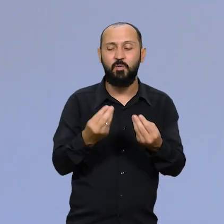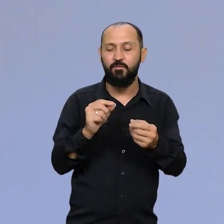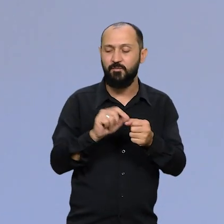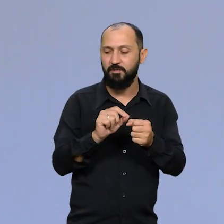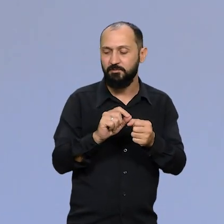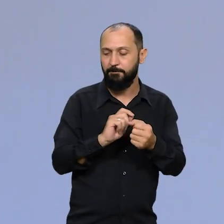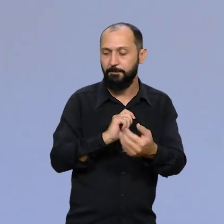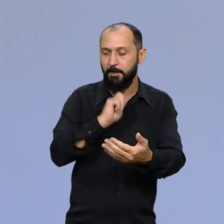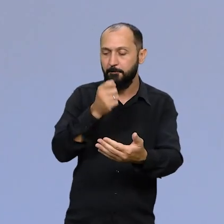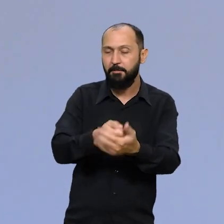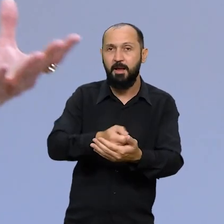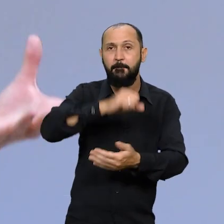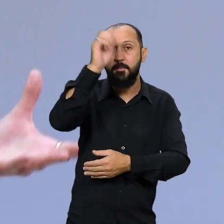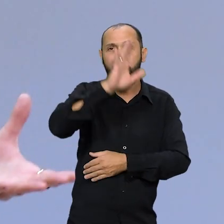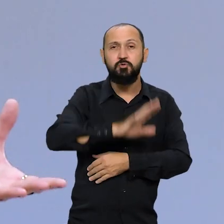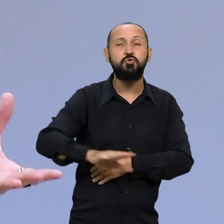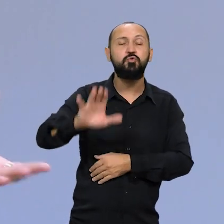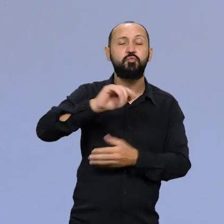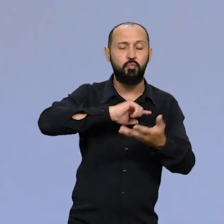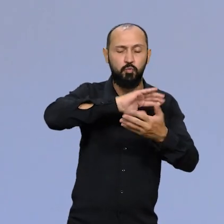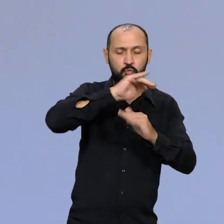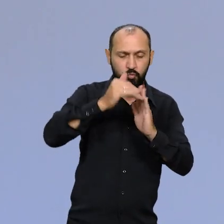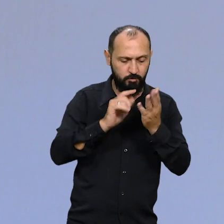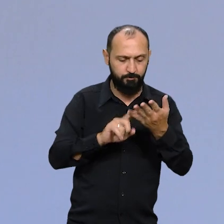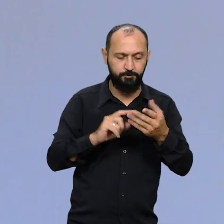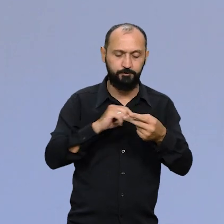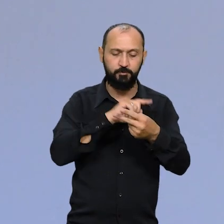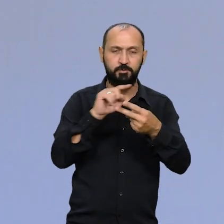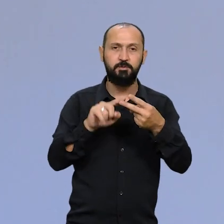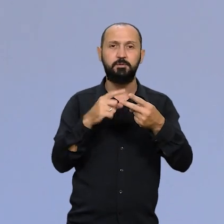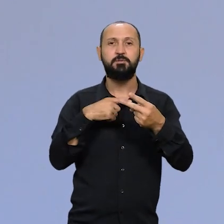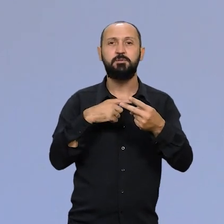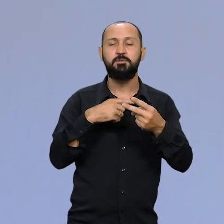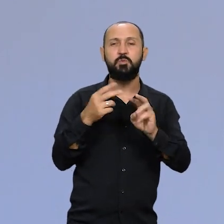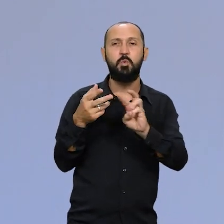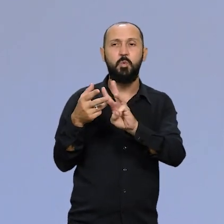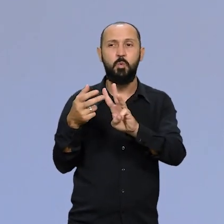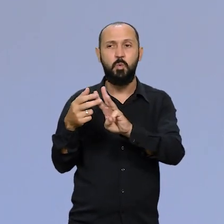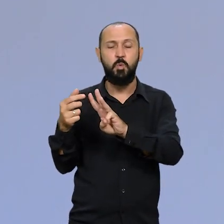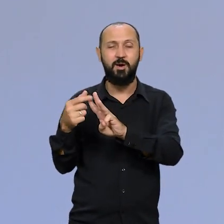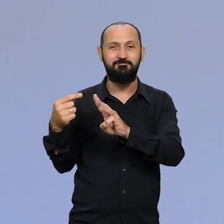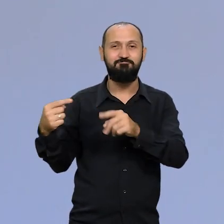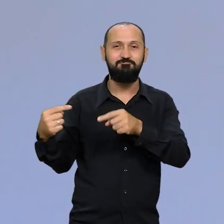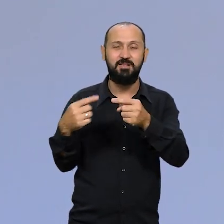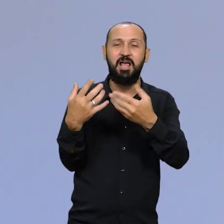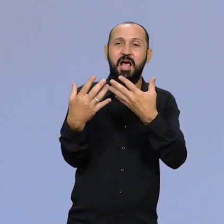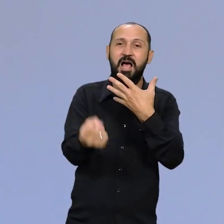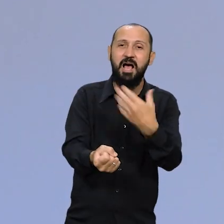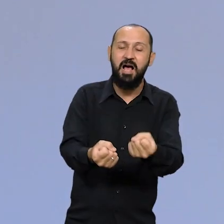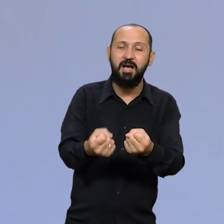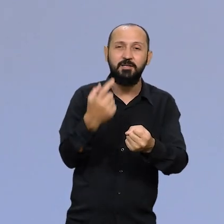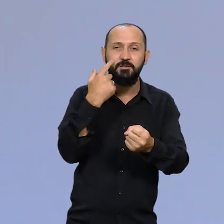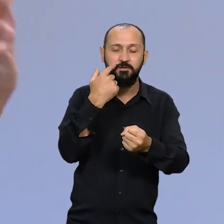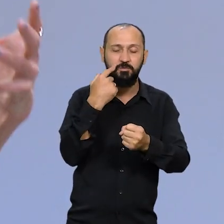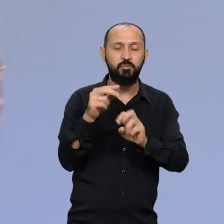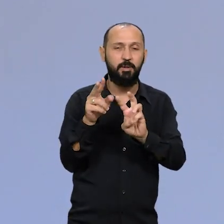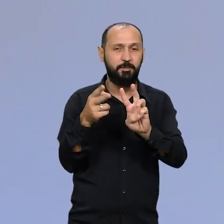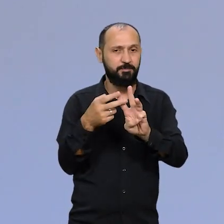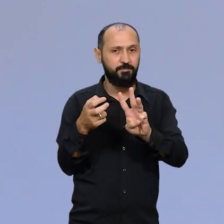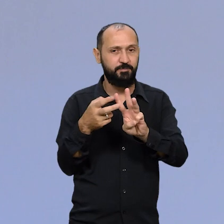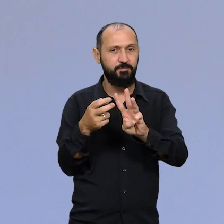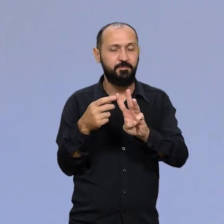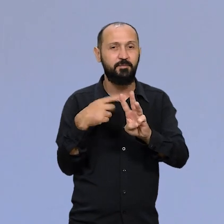inteiro, né? Tá certo, olha, eu agradeço também pela pergunta. Uma solução deverá haver, a questão é qual é a solução. Eu